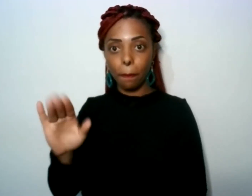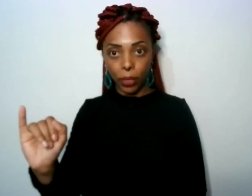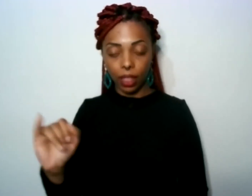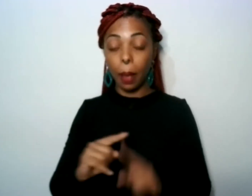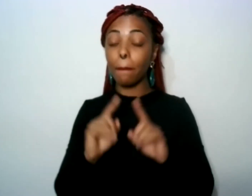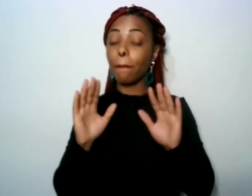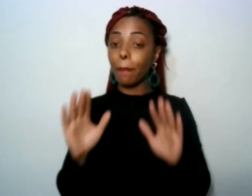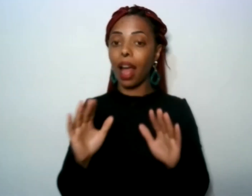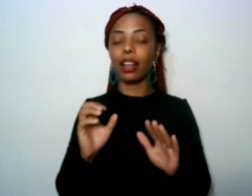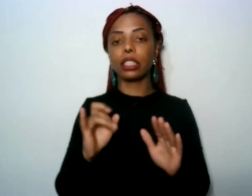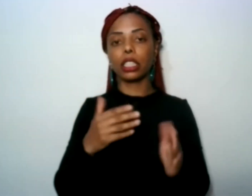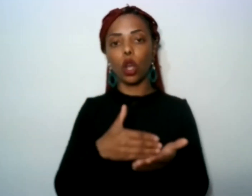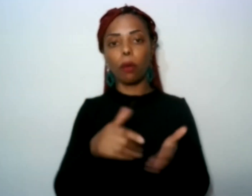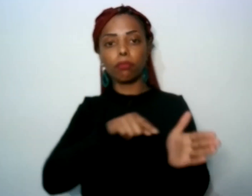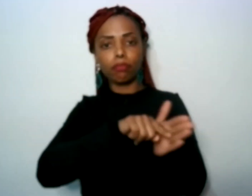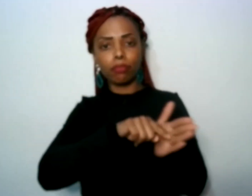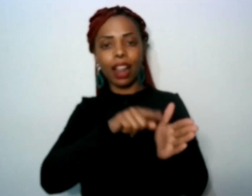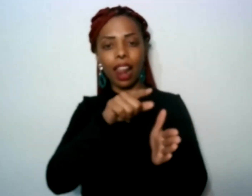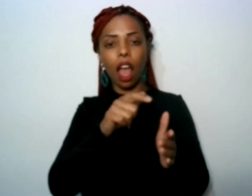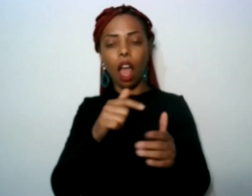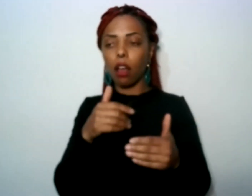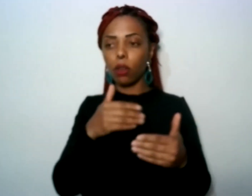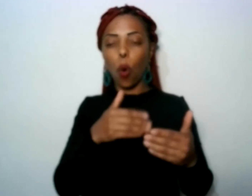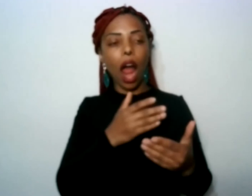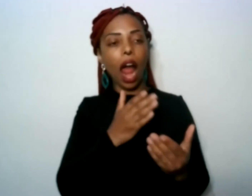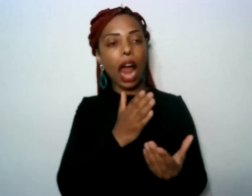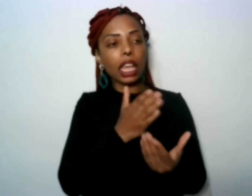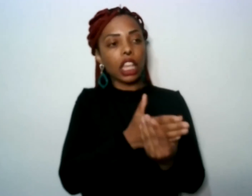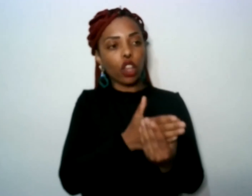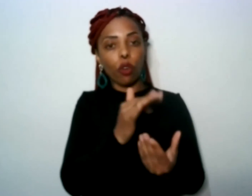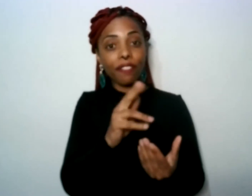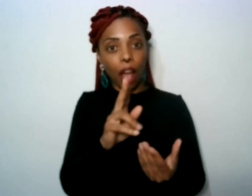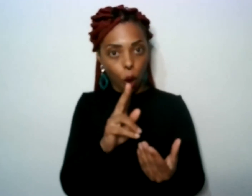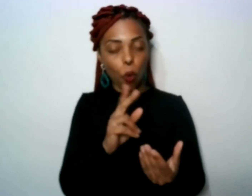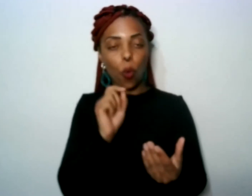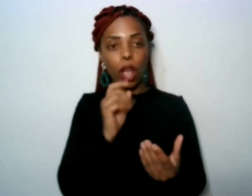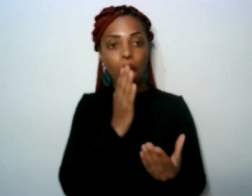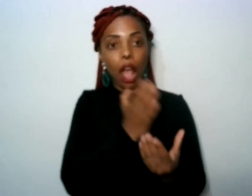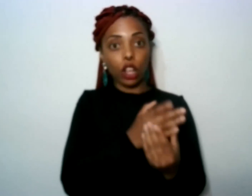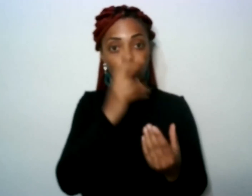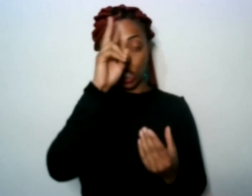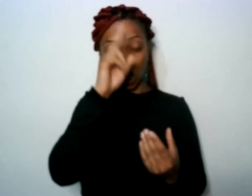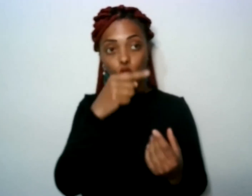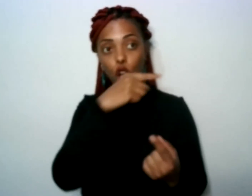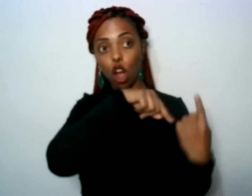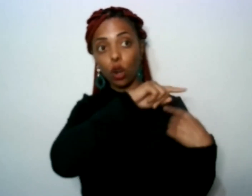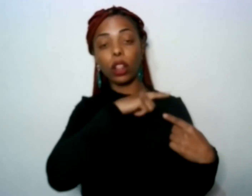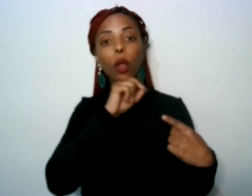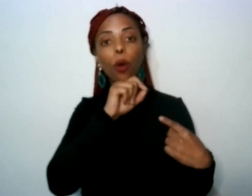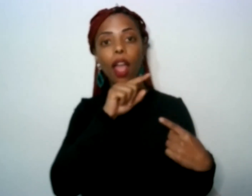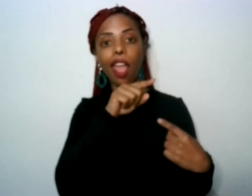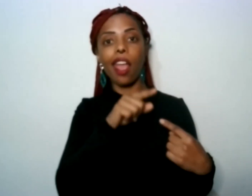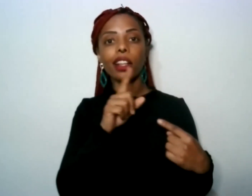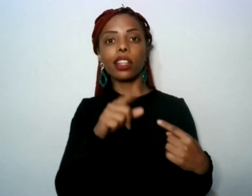na FAO e no arquivo histórico municipal os desenhos do Jacques Pilon estão datados de 1935 só que não